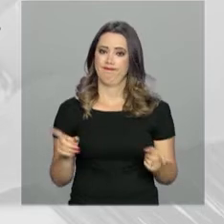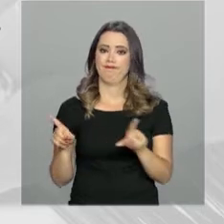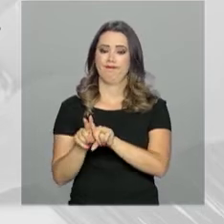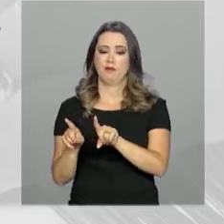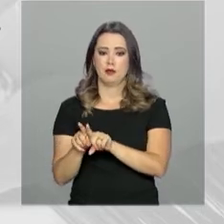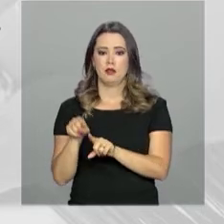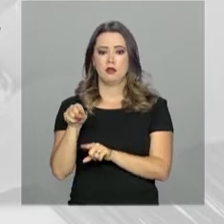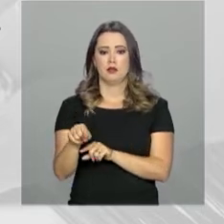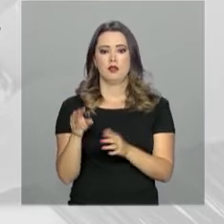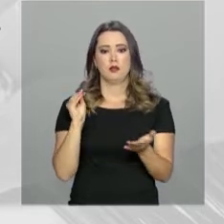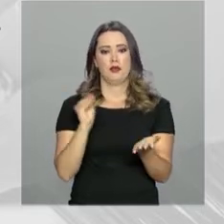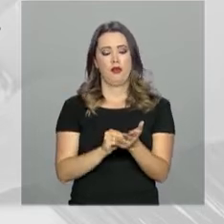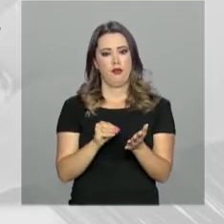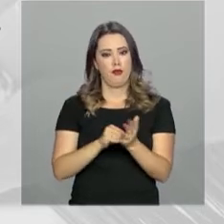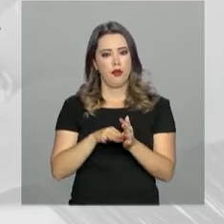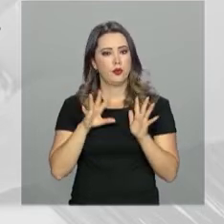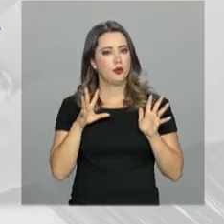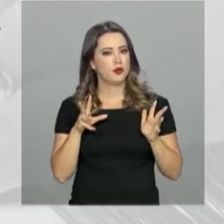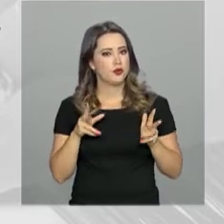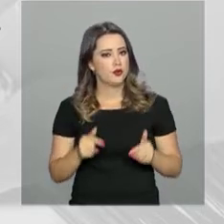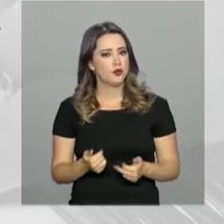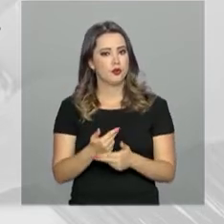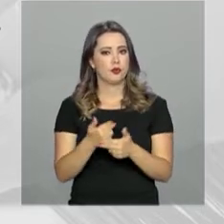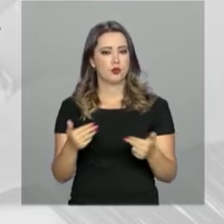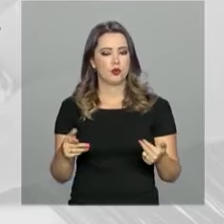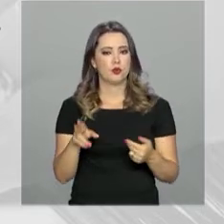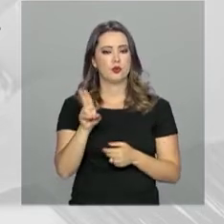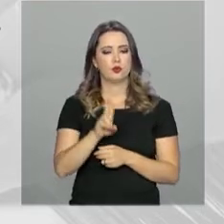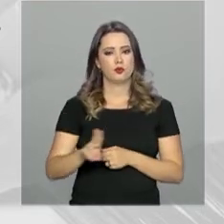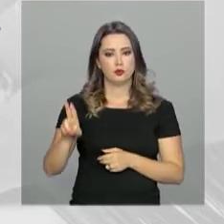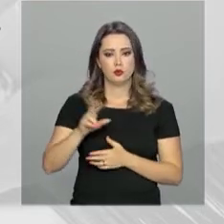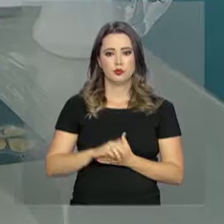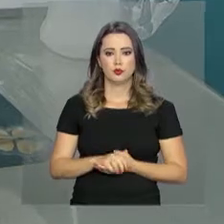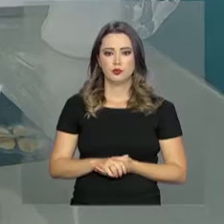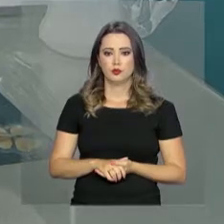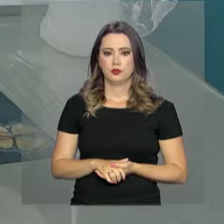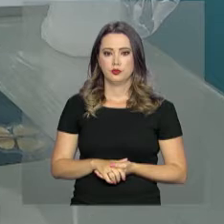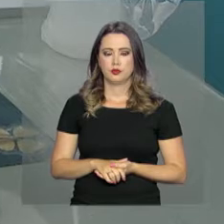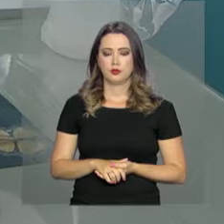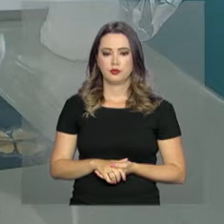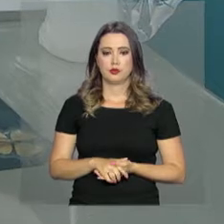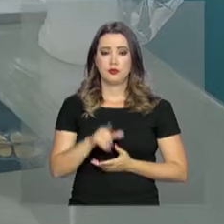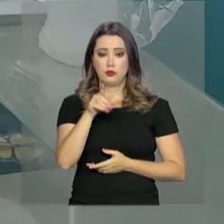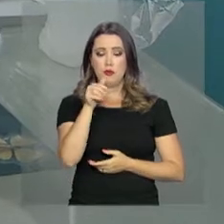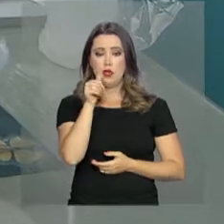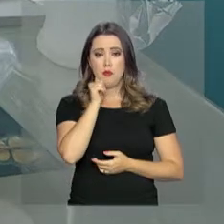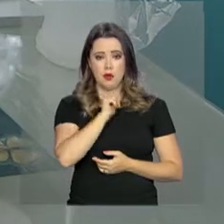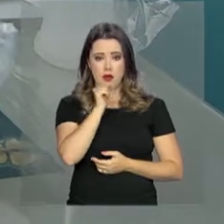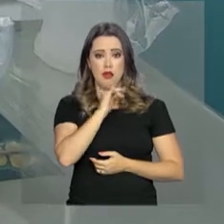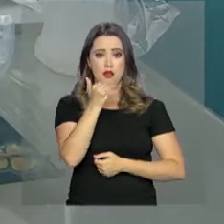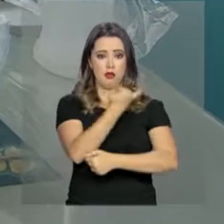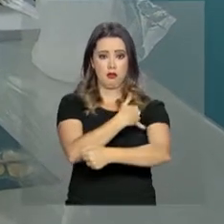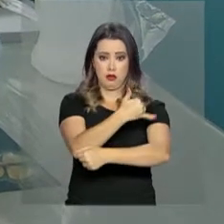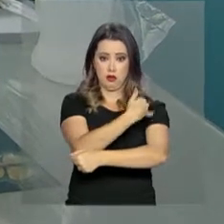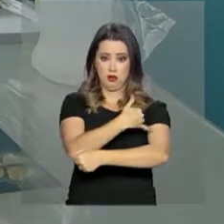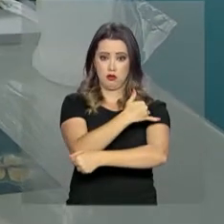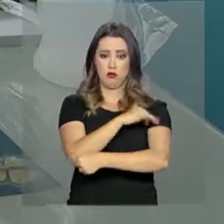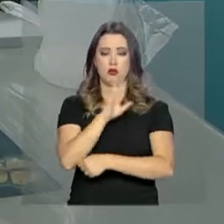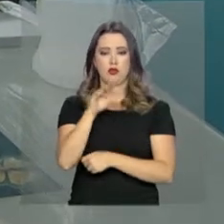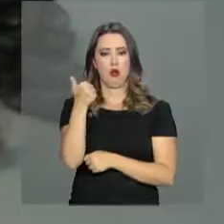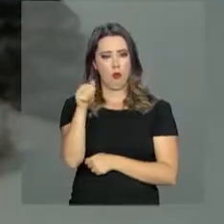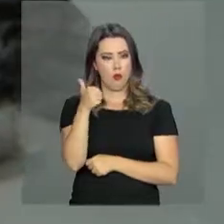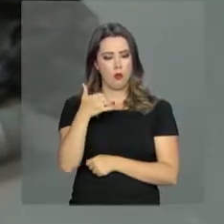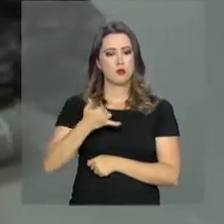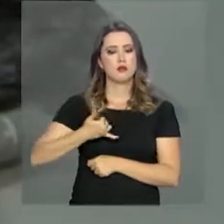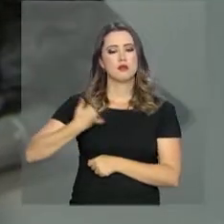a falta de esterilização de utensílios e de materiais essa tatuadora de brasília está no mercado há 11